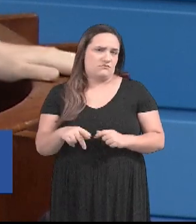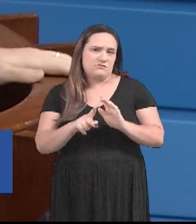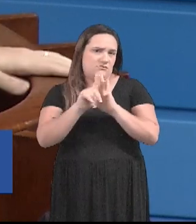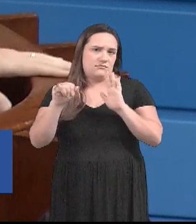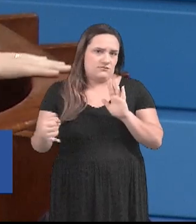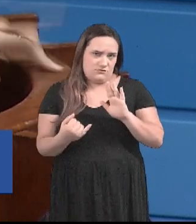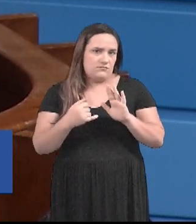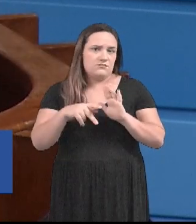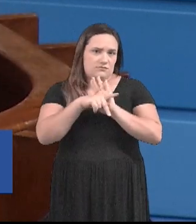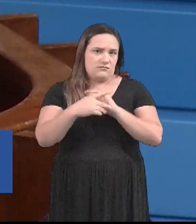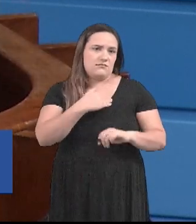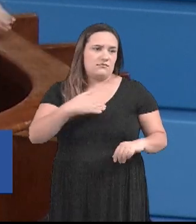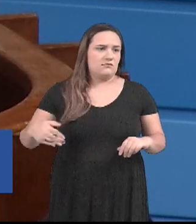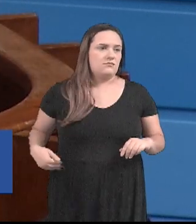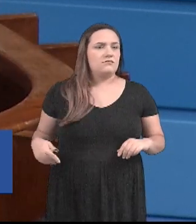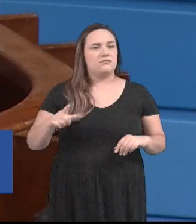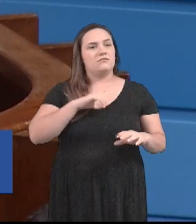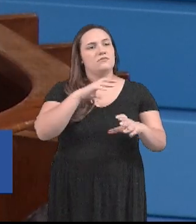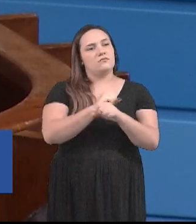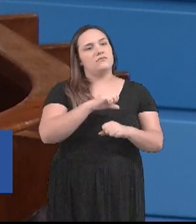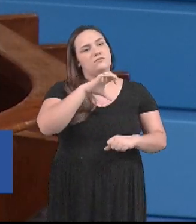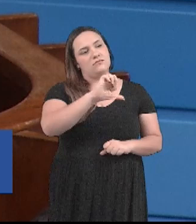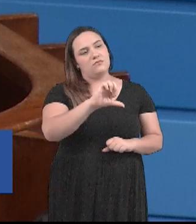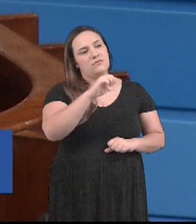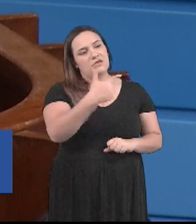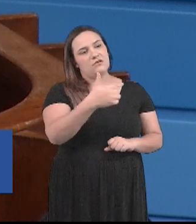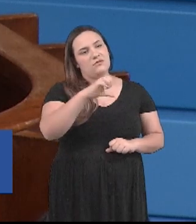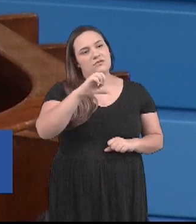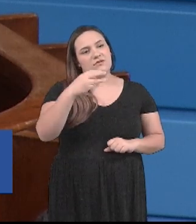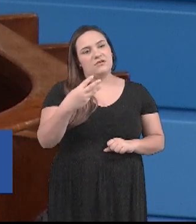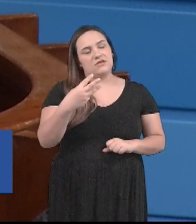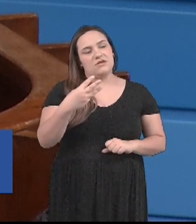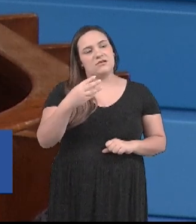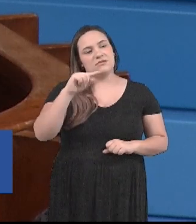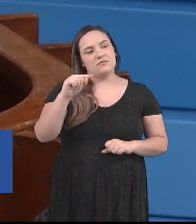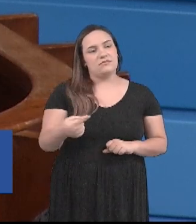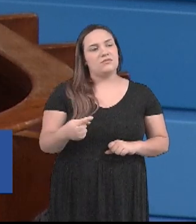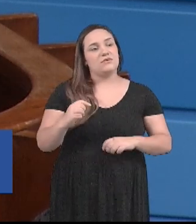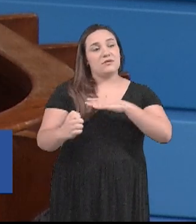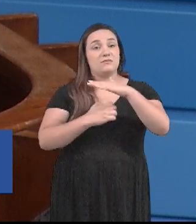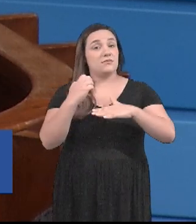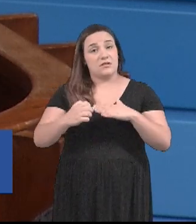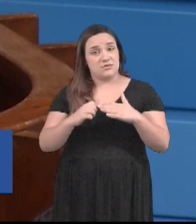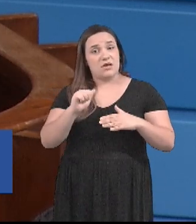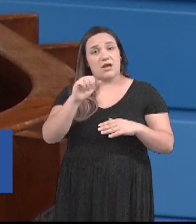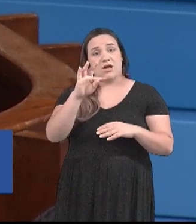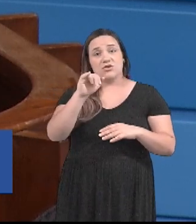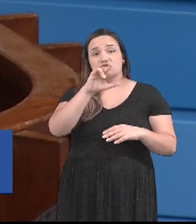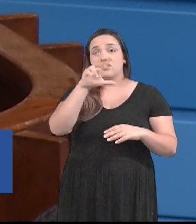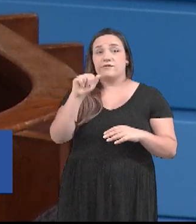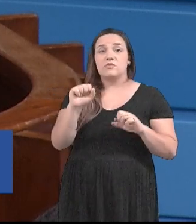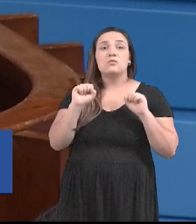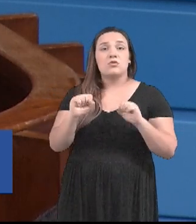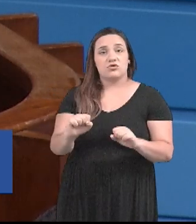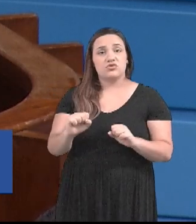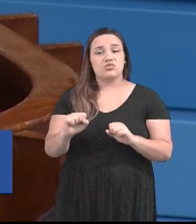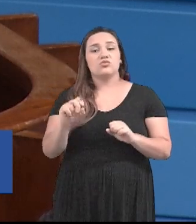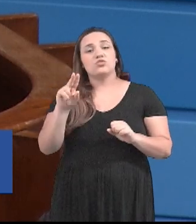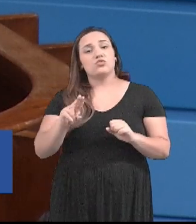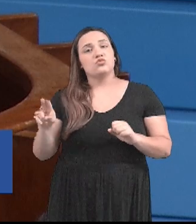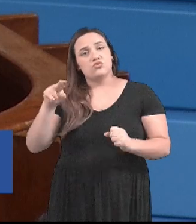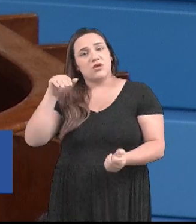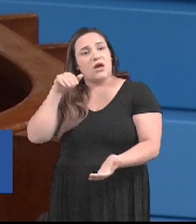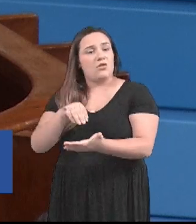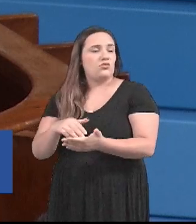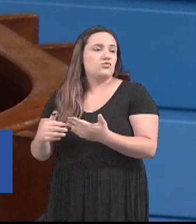que chegam do governo do Estado, 293 mil empresas ativas, aptas a serem consumidoras finais de